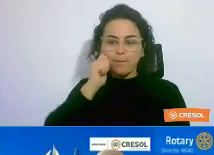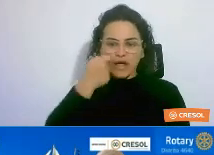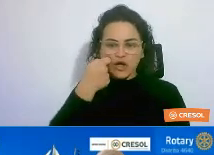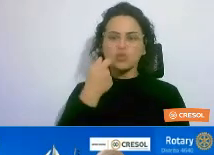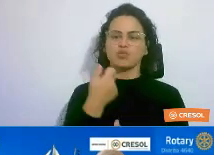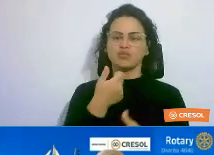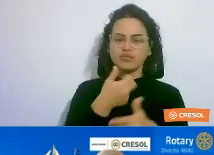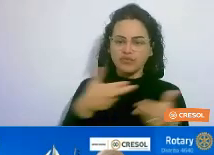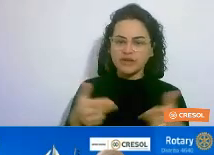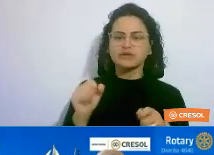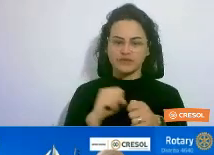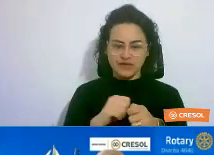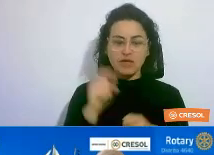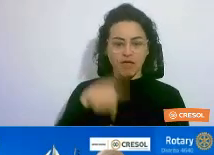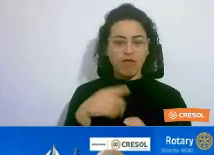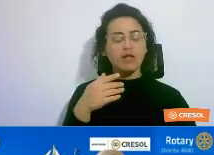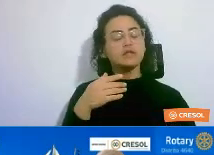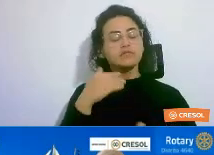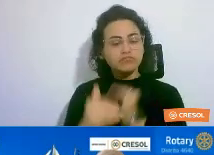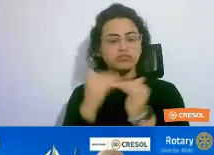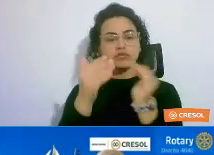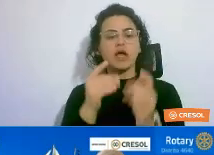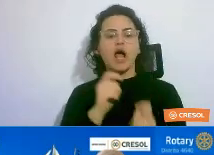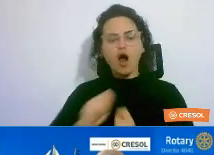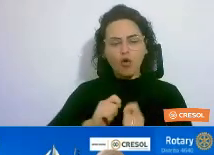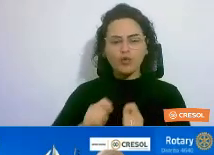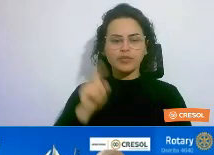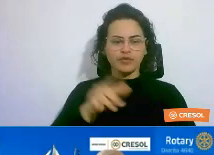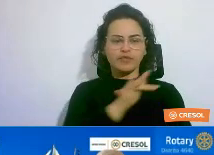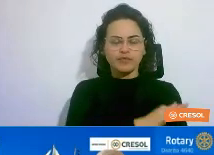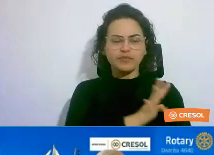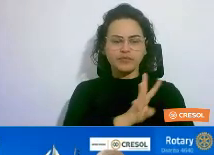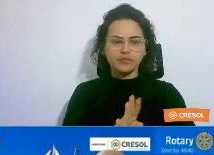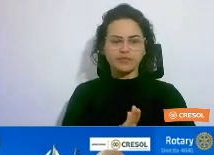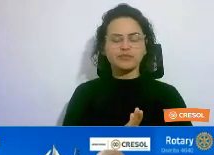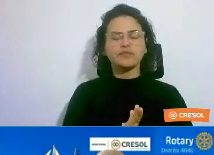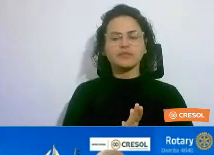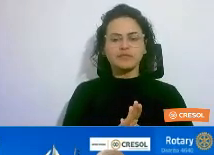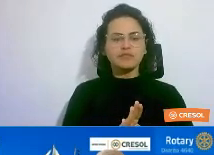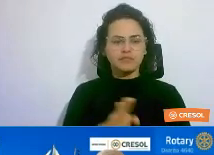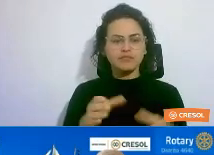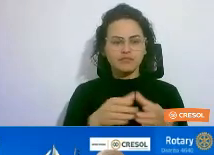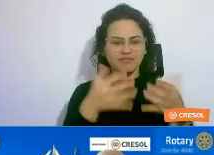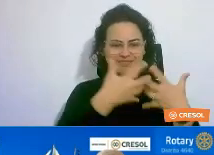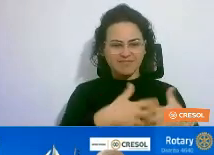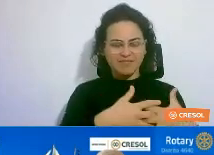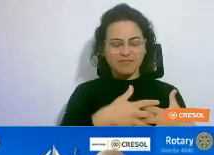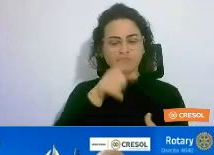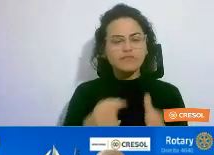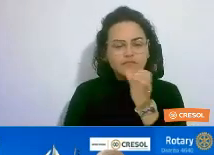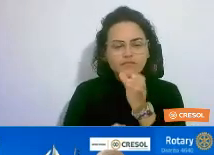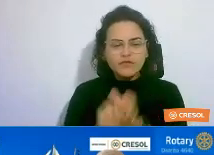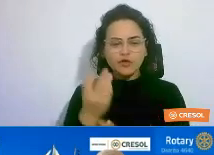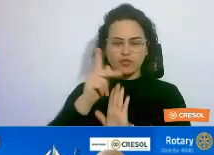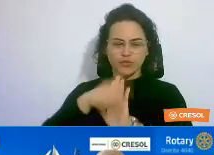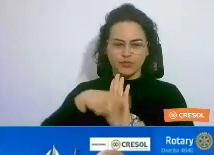econômico. Foi feito pelo Rotary de Beltrão, Rotary de Francisco Beltrão, e esse clube agregou